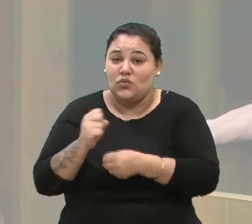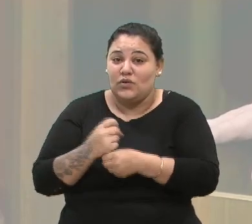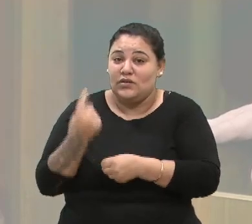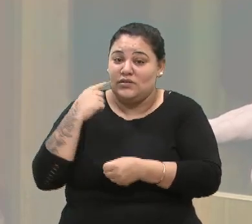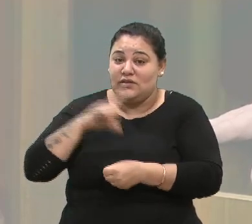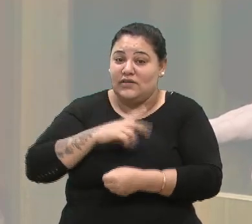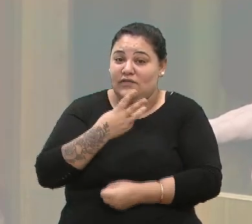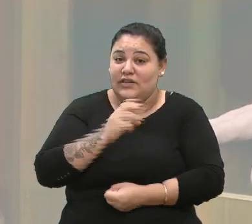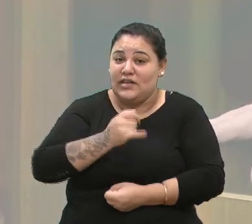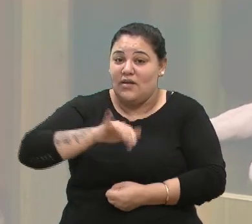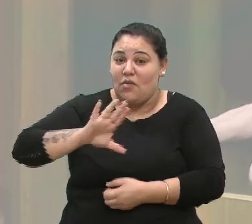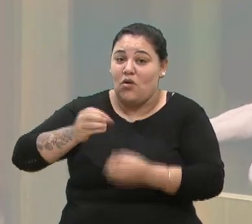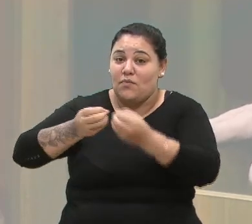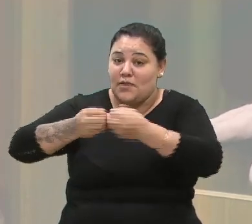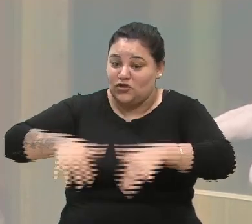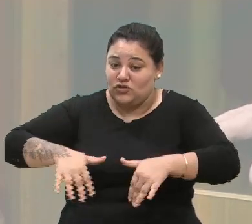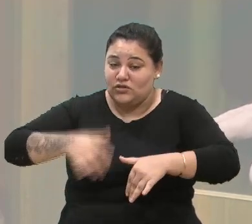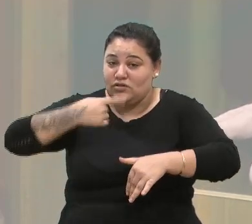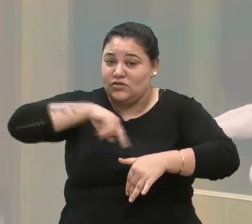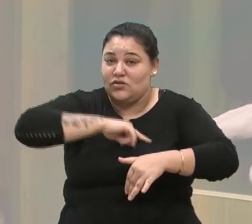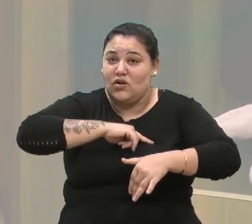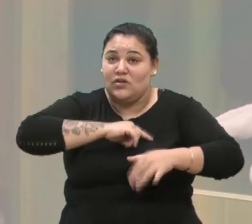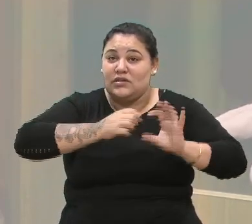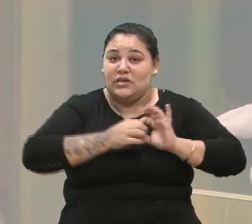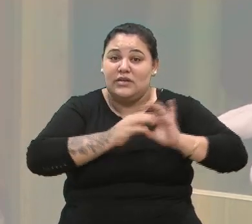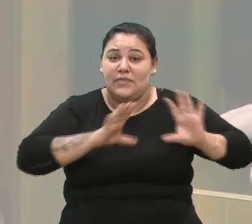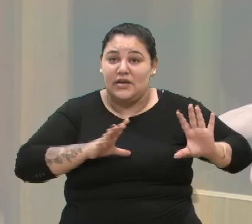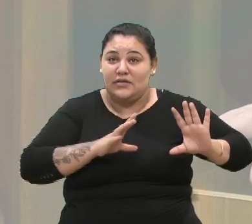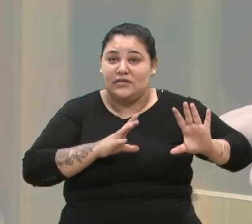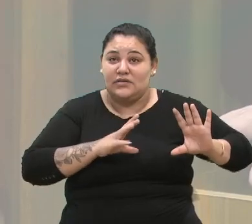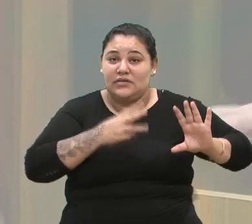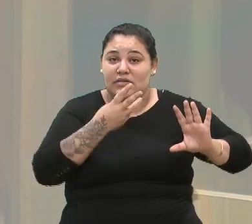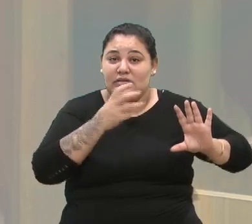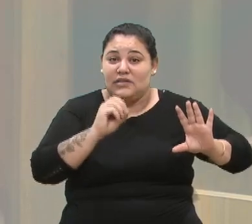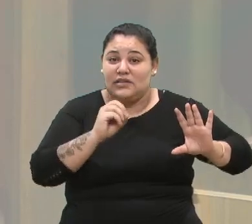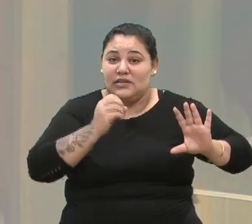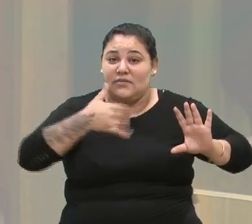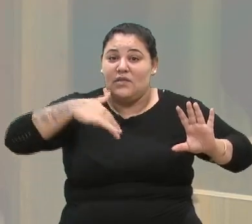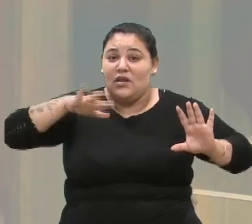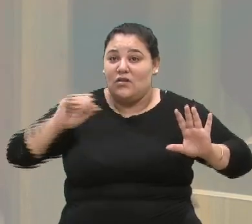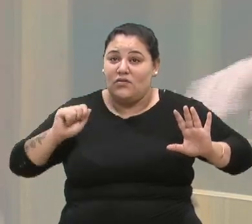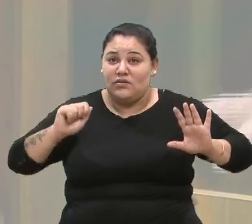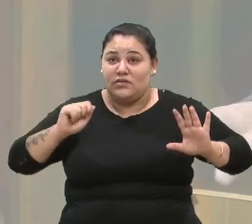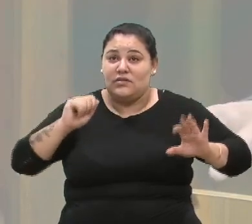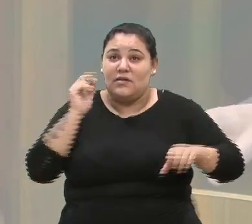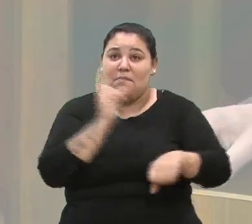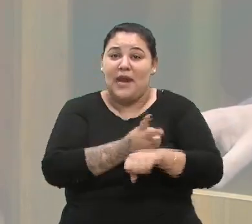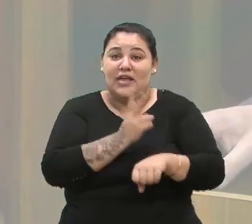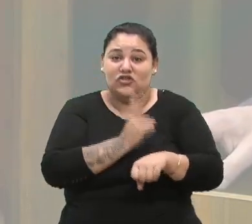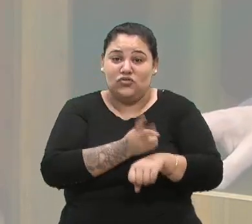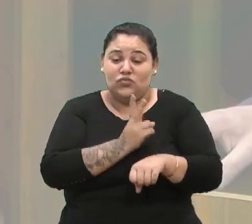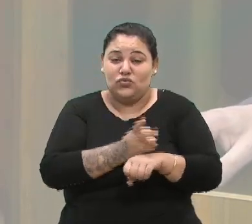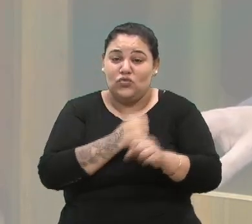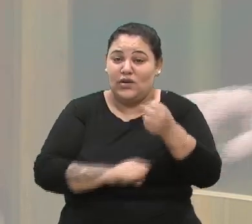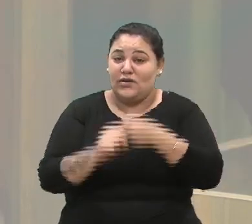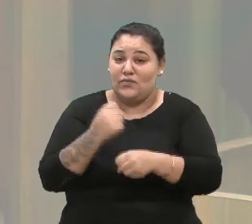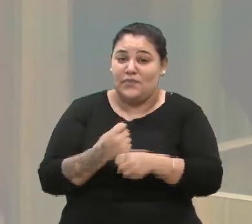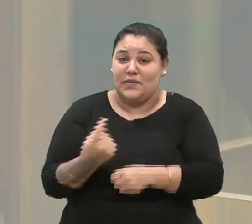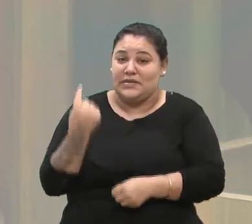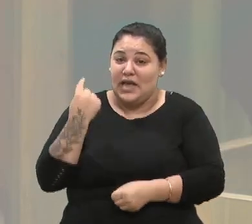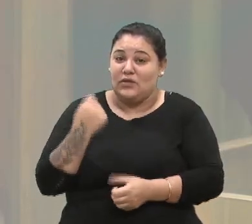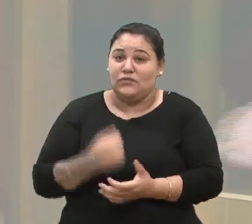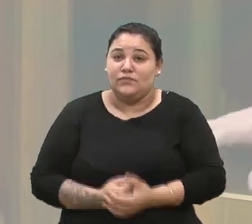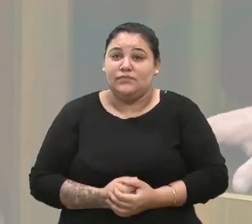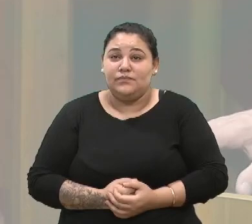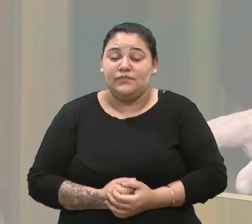prejuízo. Nós liberamos nessa casa 30 milhões em empréstimos, agora no ano passado,